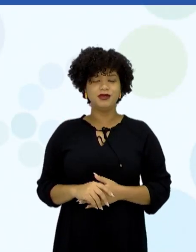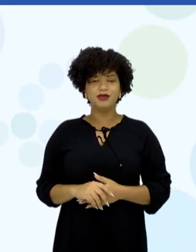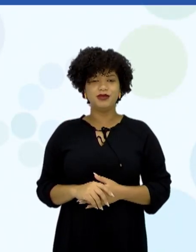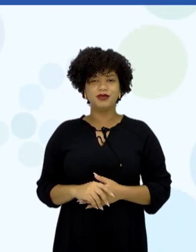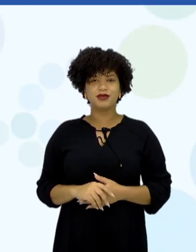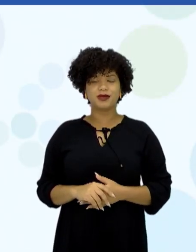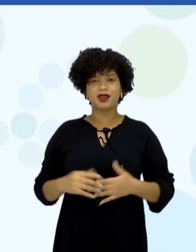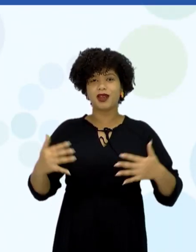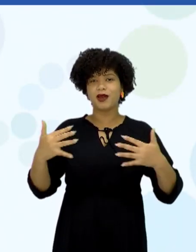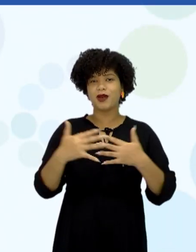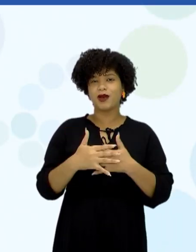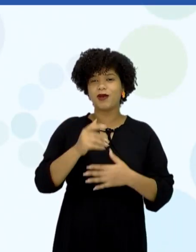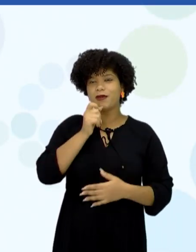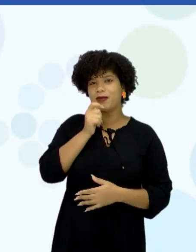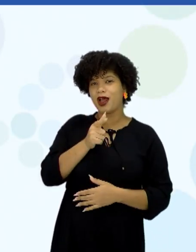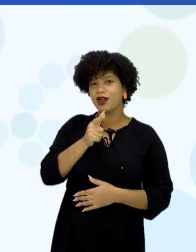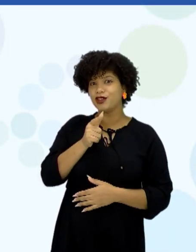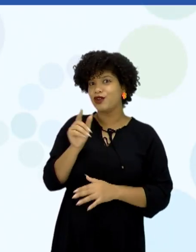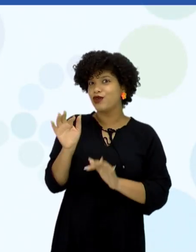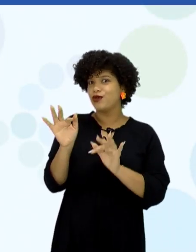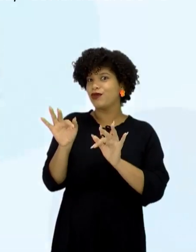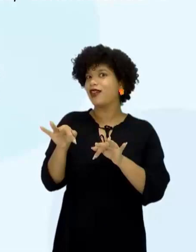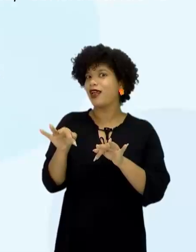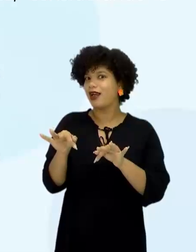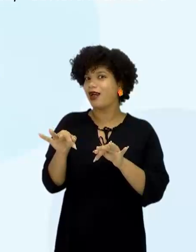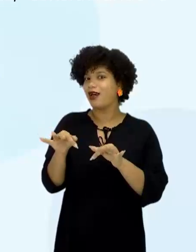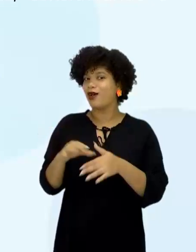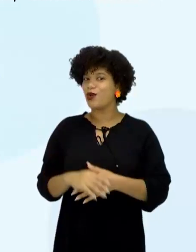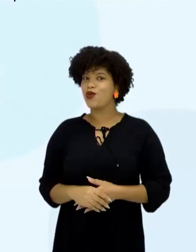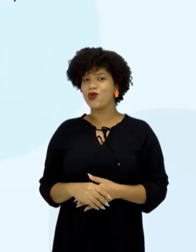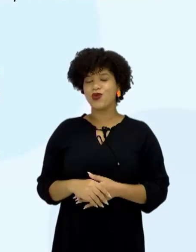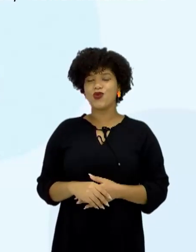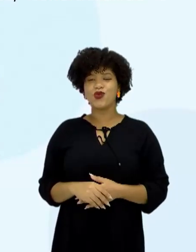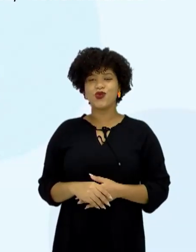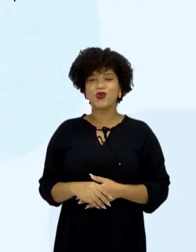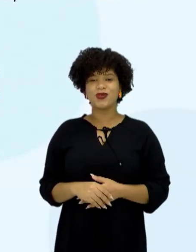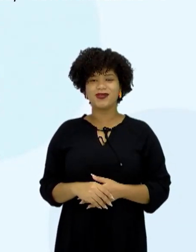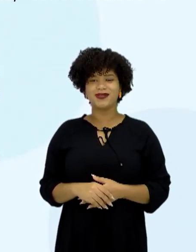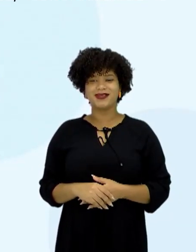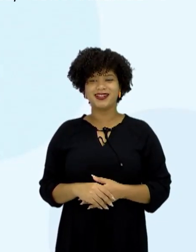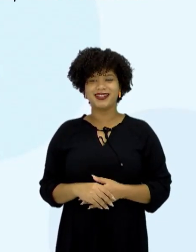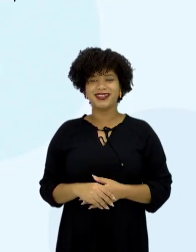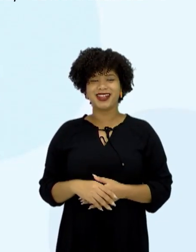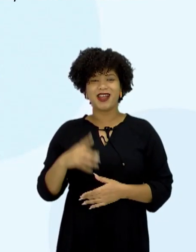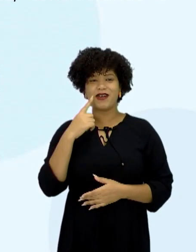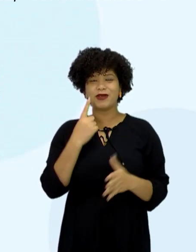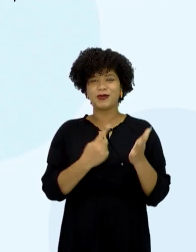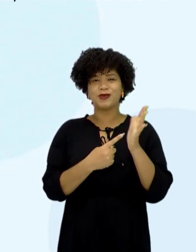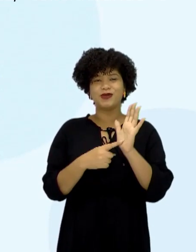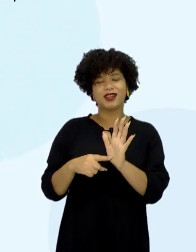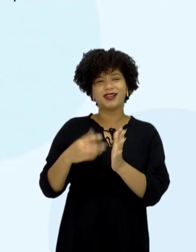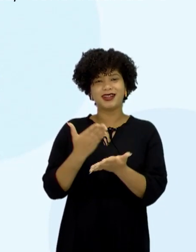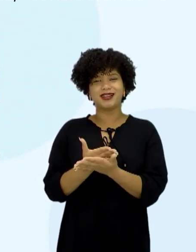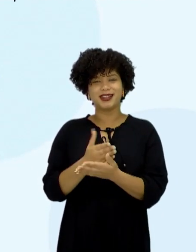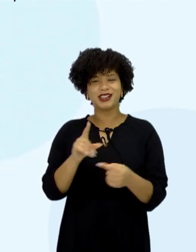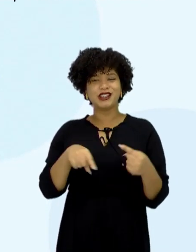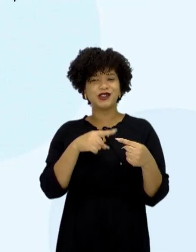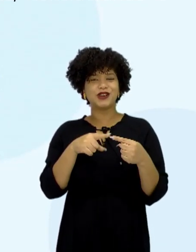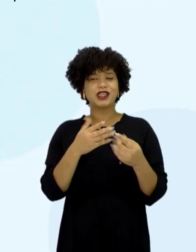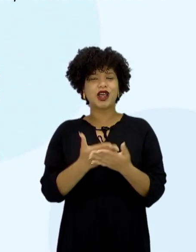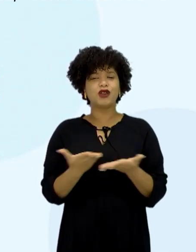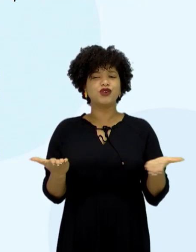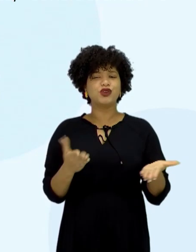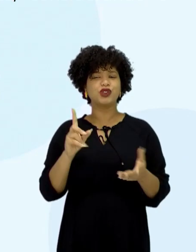Parodiando o final. Vamos lá. O final. Apresentação da aula. Objetivos desta